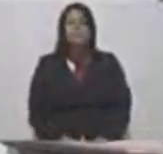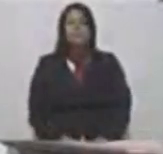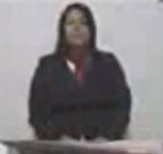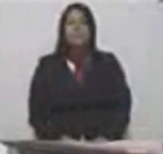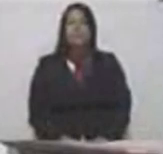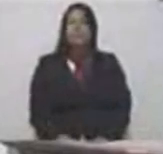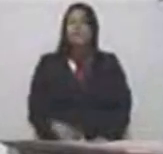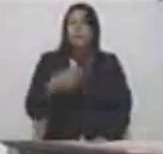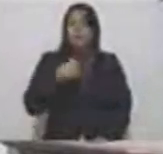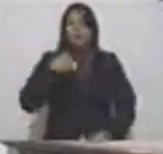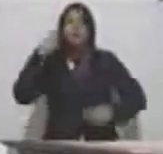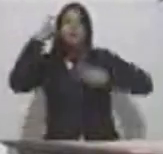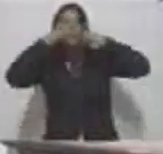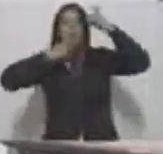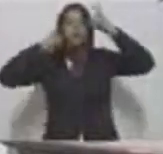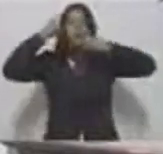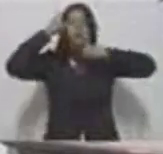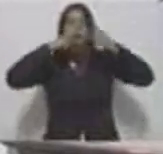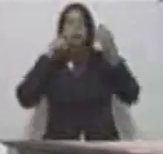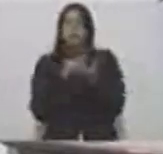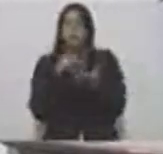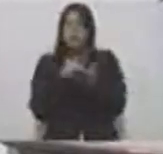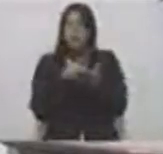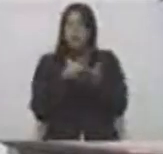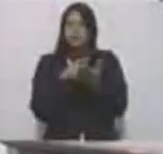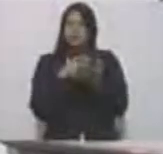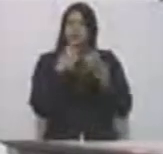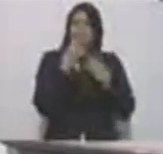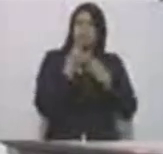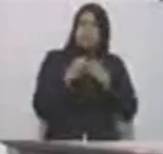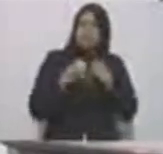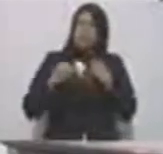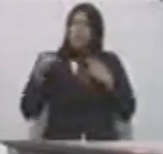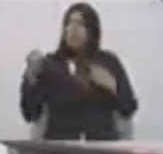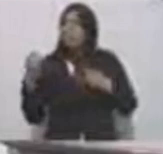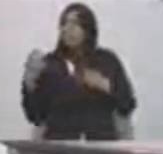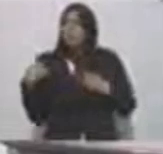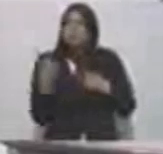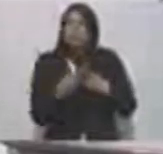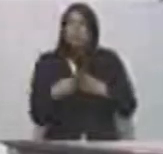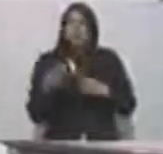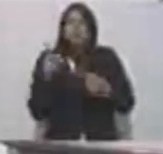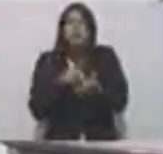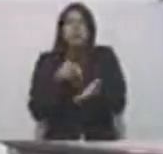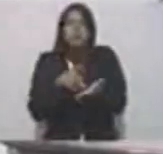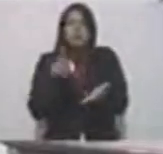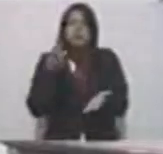Essa é a nossa preocupação, eles merecem. Se nós criamos essa taxa justamente para repassar para a